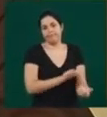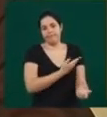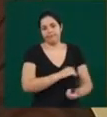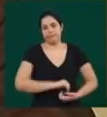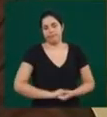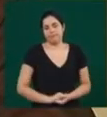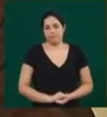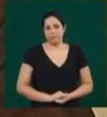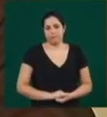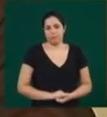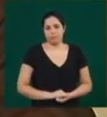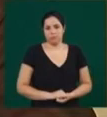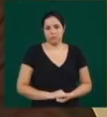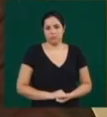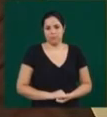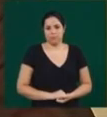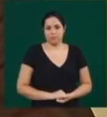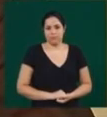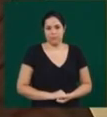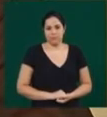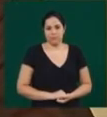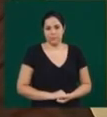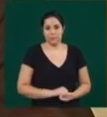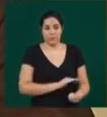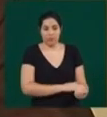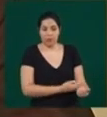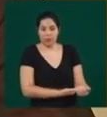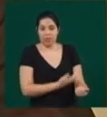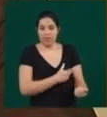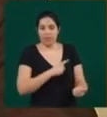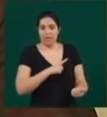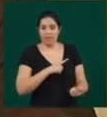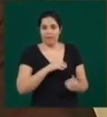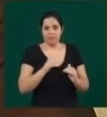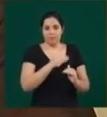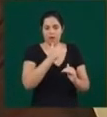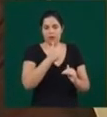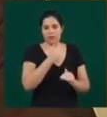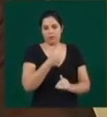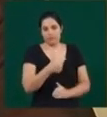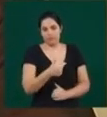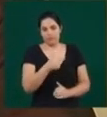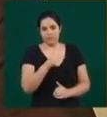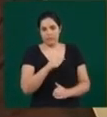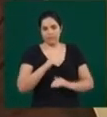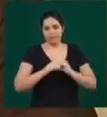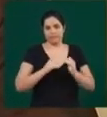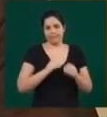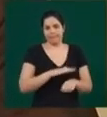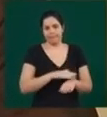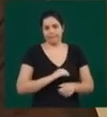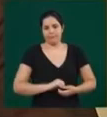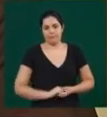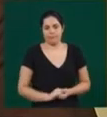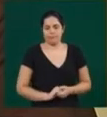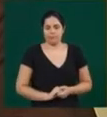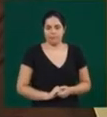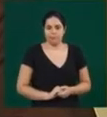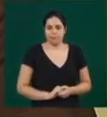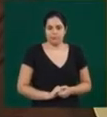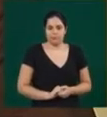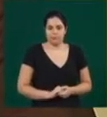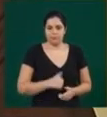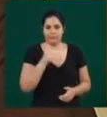americana, as hipertensas tiveram 27 vezes mais chance de desenvolver a doença.